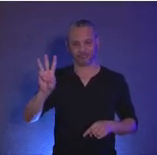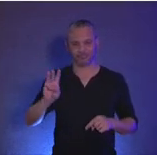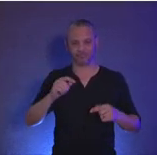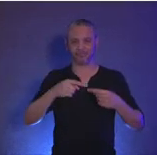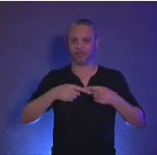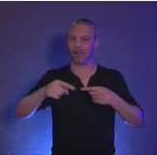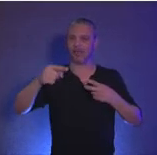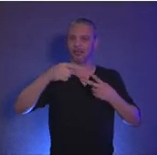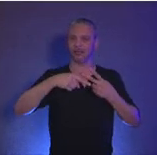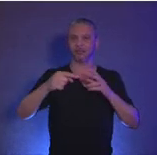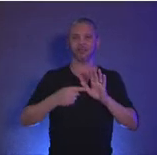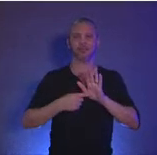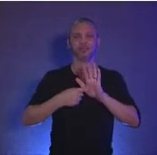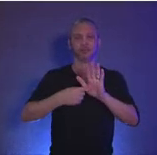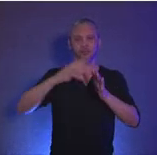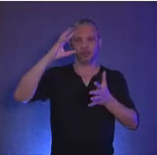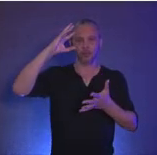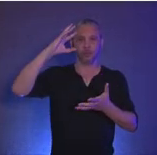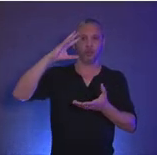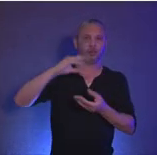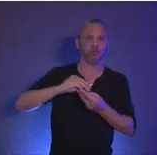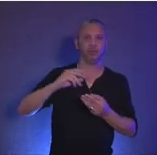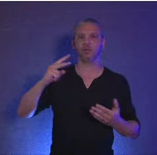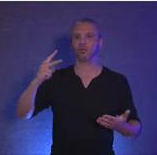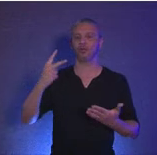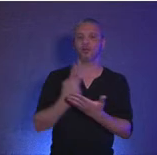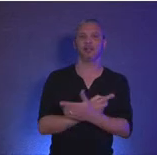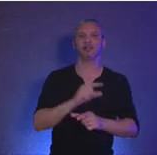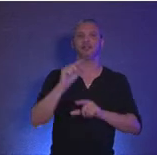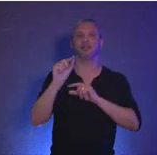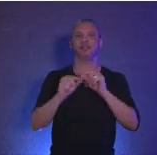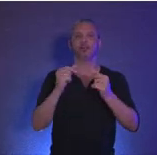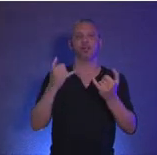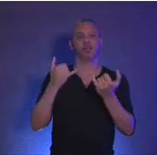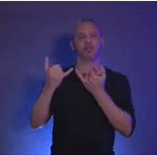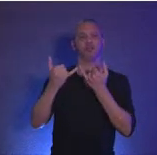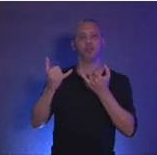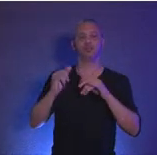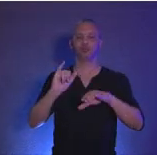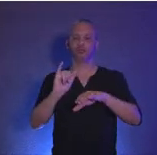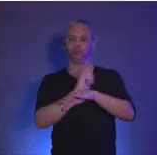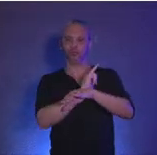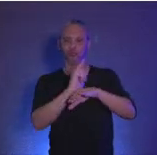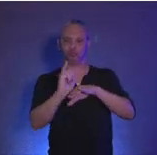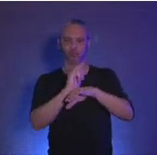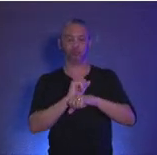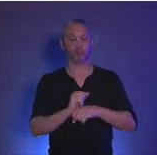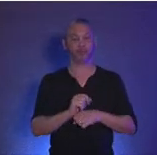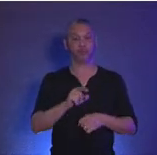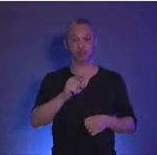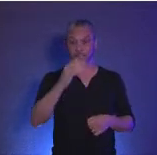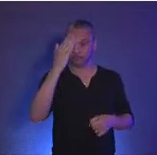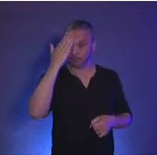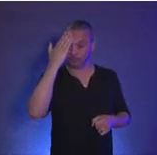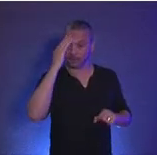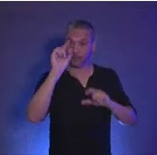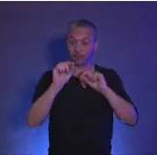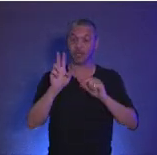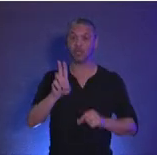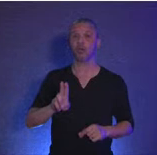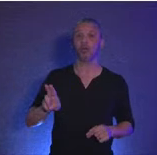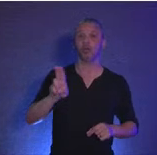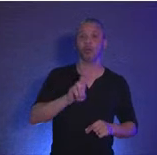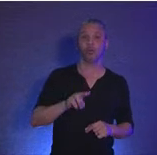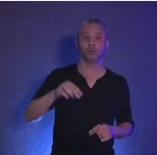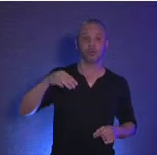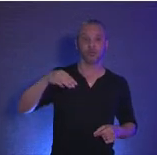um resumão do que rolou de potencial desinformação no YouTube naquela semana. Aí, só para vocês terem uma noção, a gente usa o